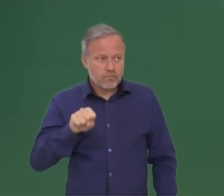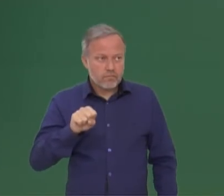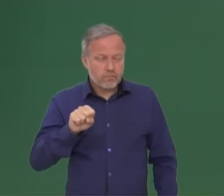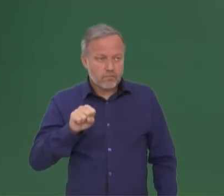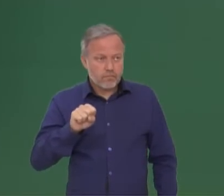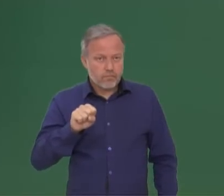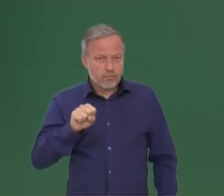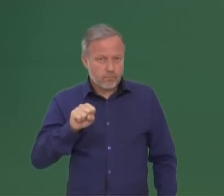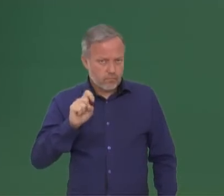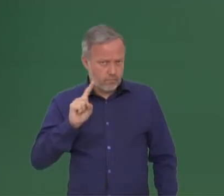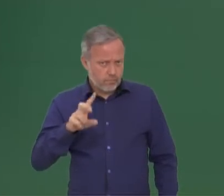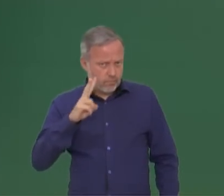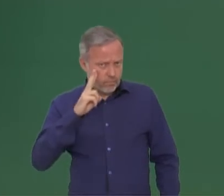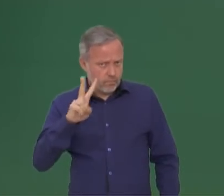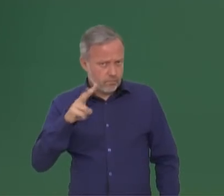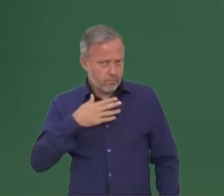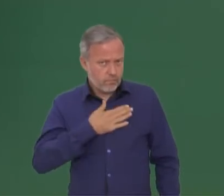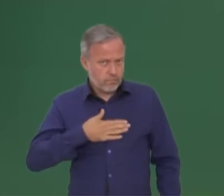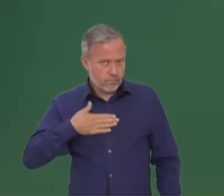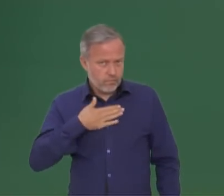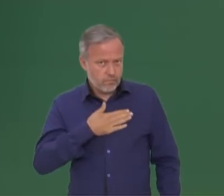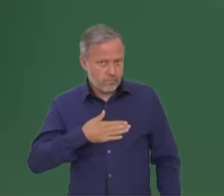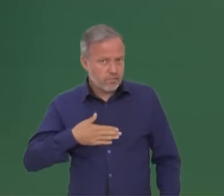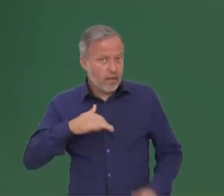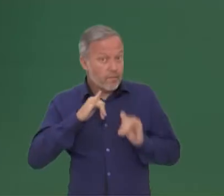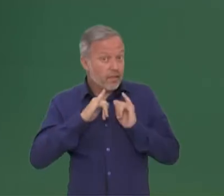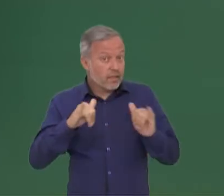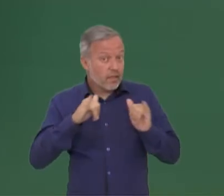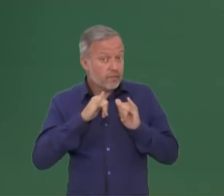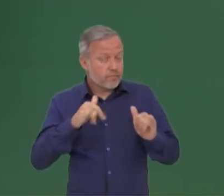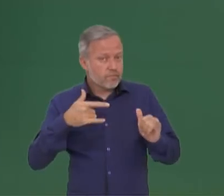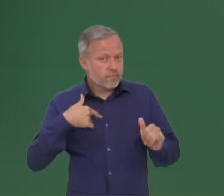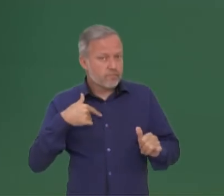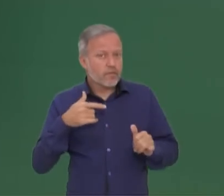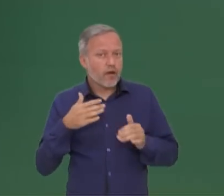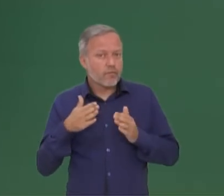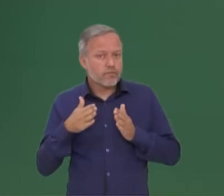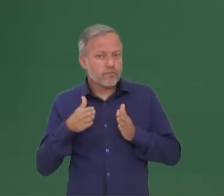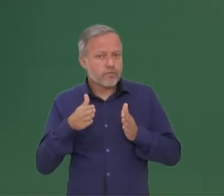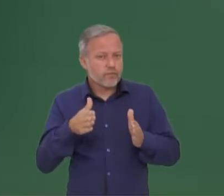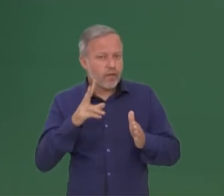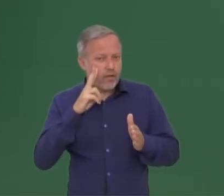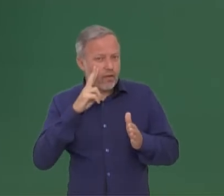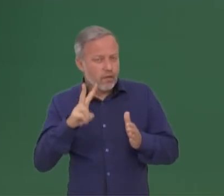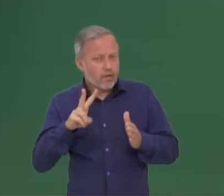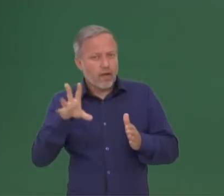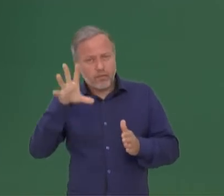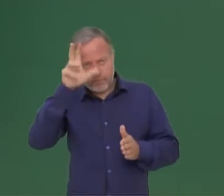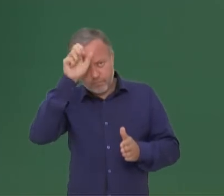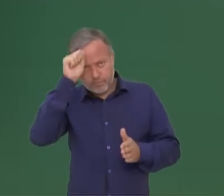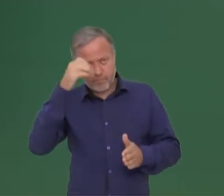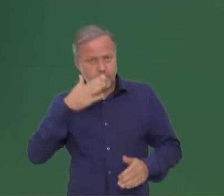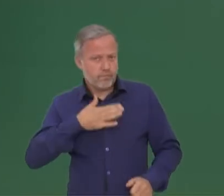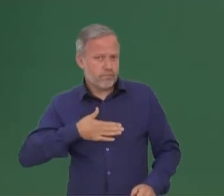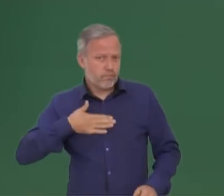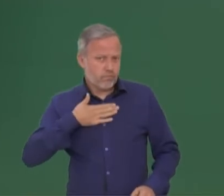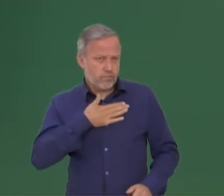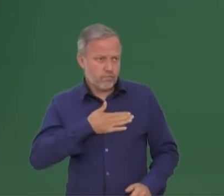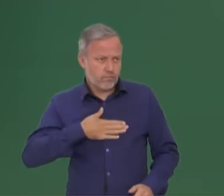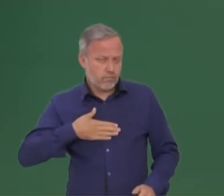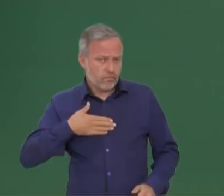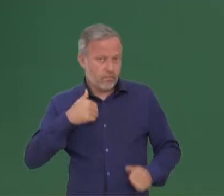porque estou ouvindo. Muita gente está gostando, está me mandando mensagem que está acompanhando a aula, que está gostando, que está aprendendo, que está gostando das